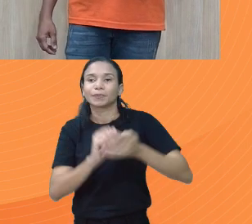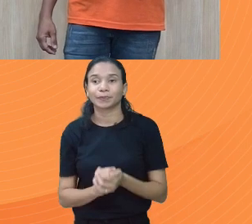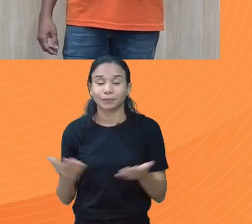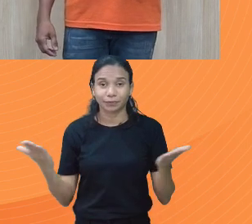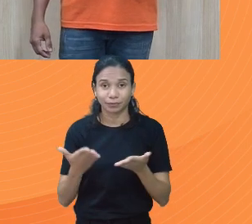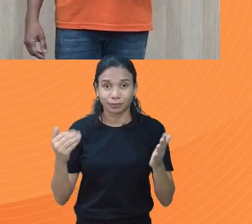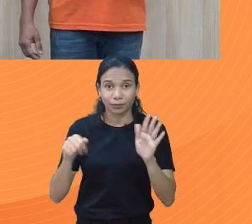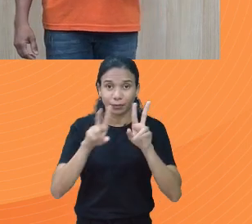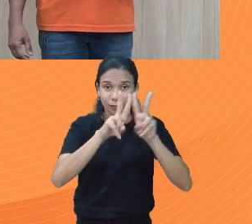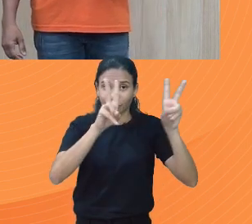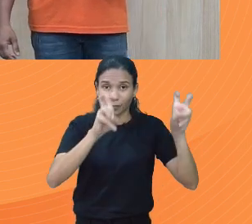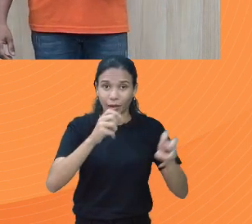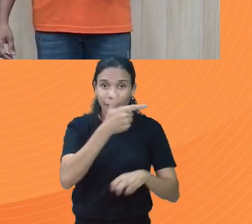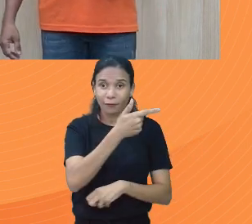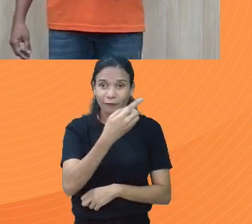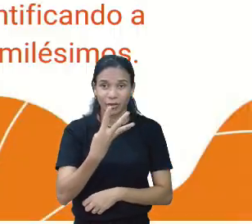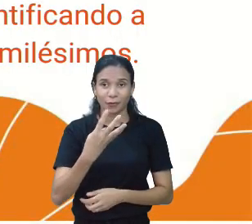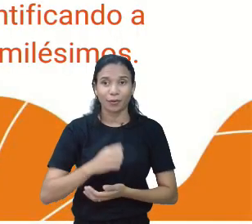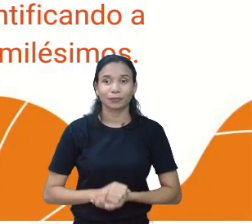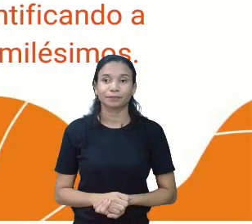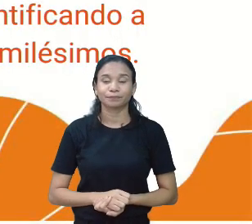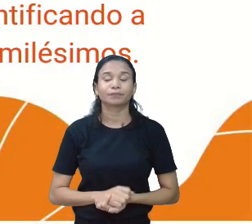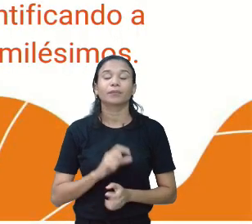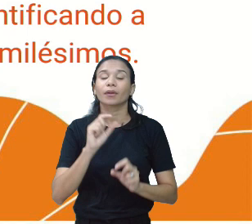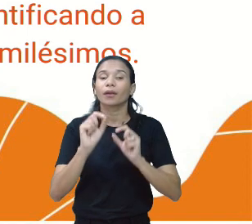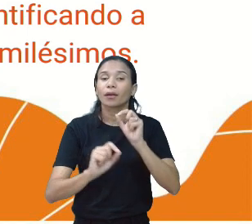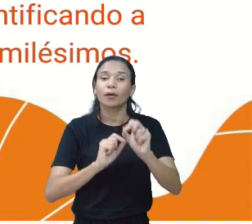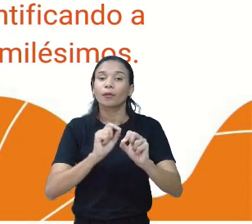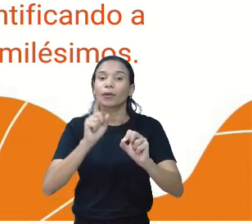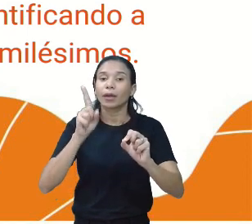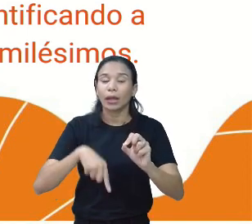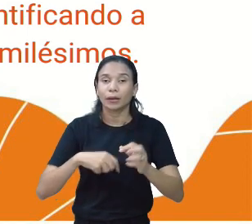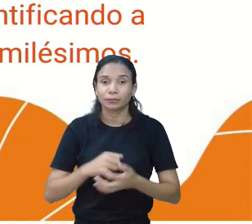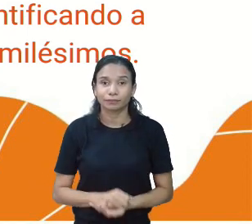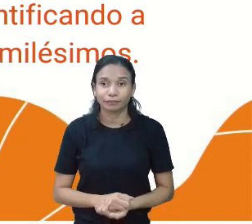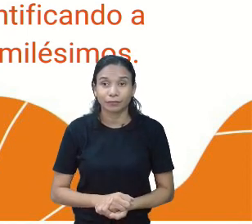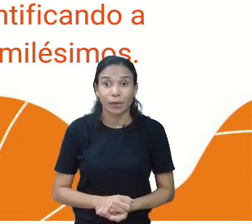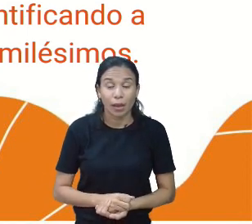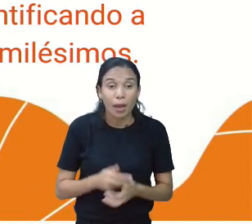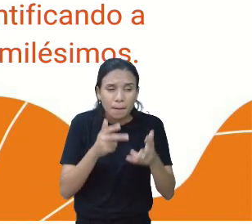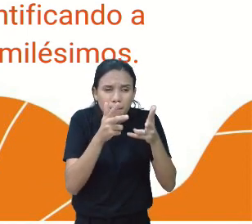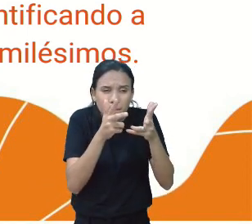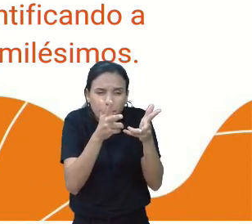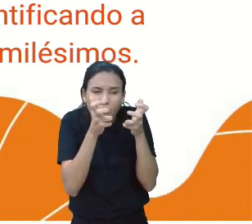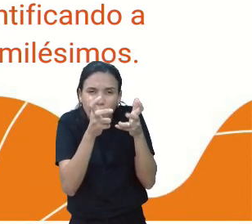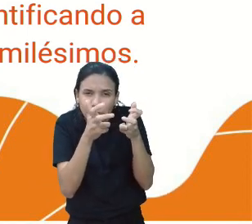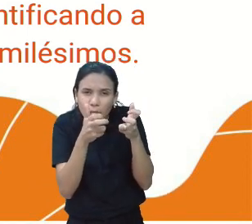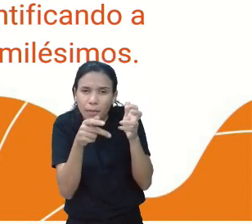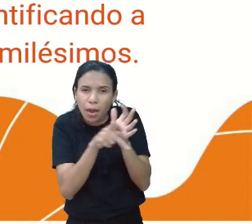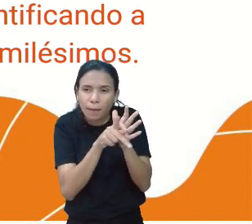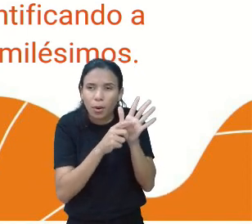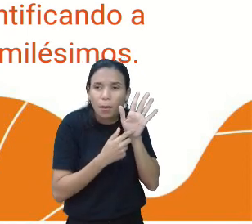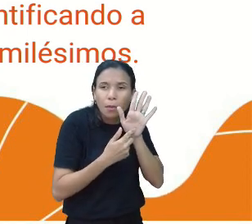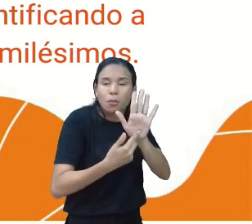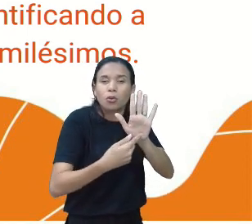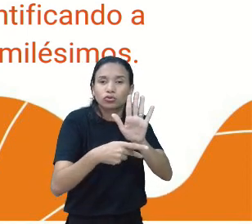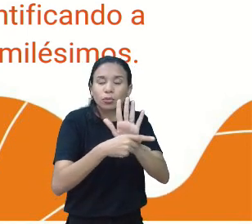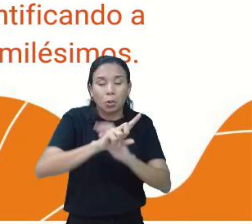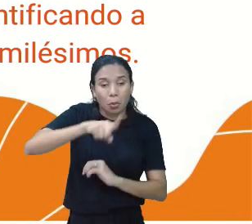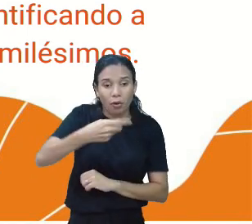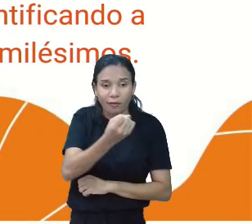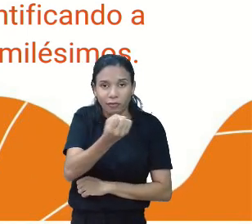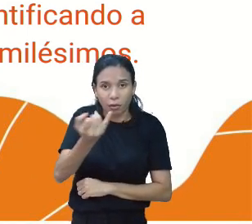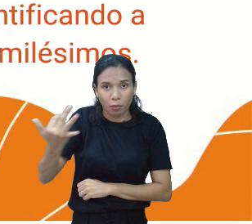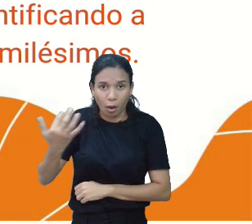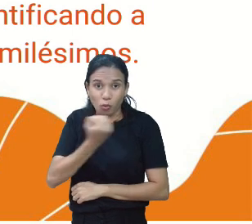questão é do descritor 24. E o descritor 24 fala o seguinte: reconhecer as representações decimais